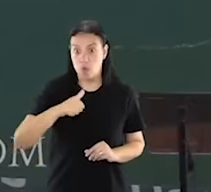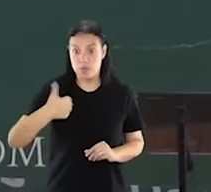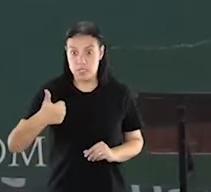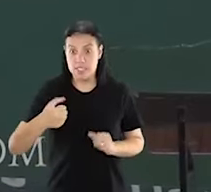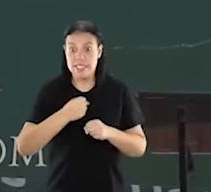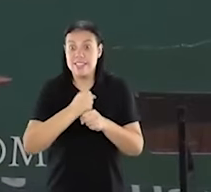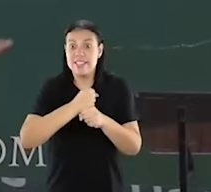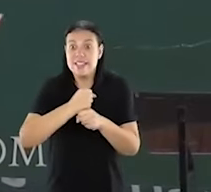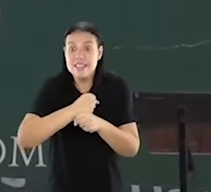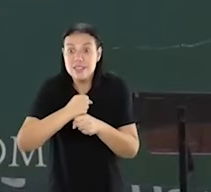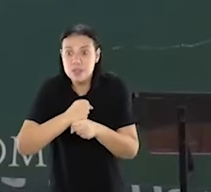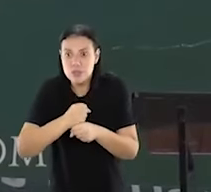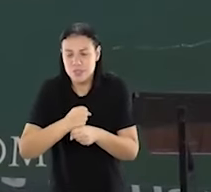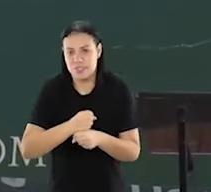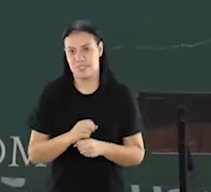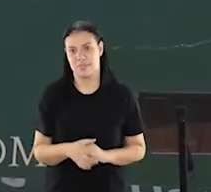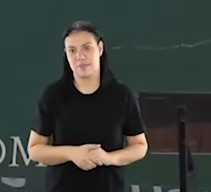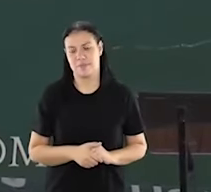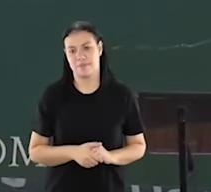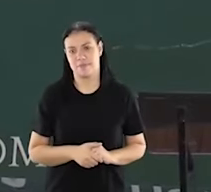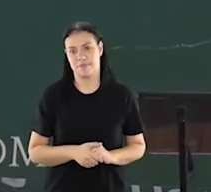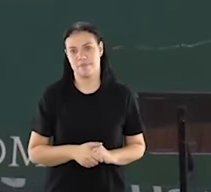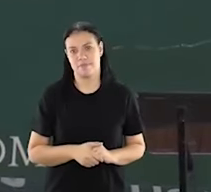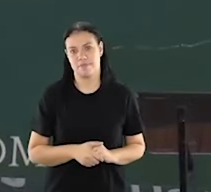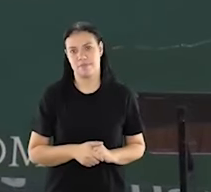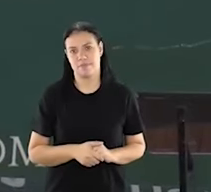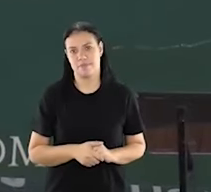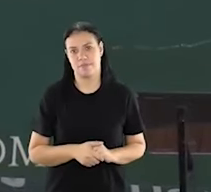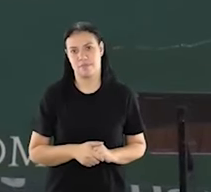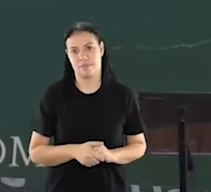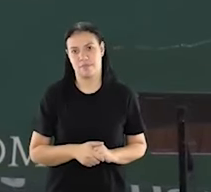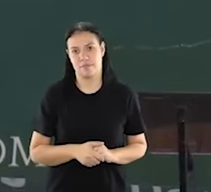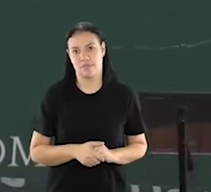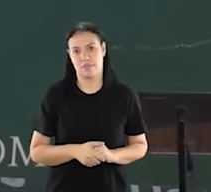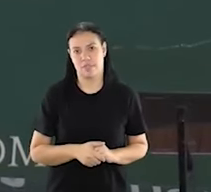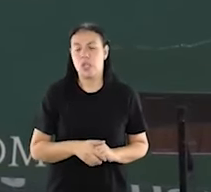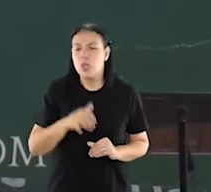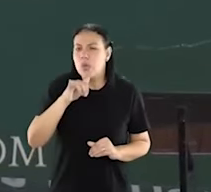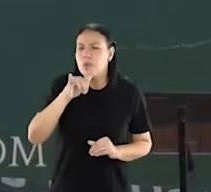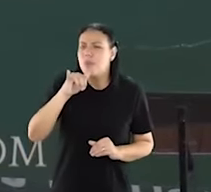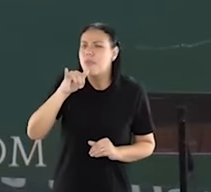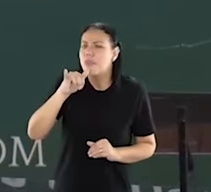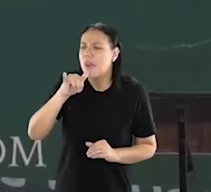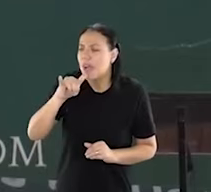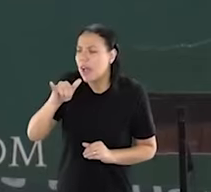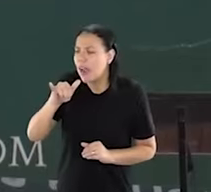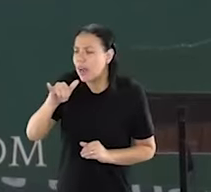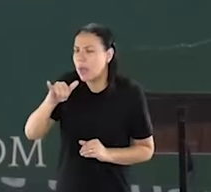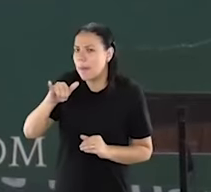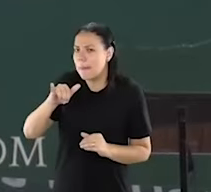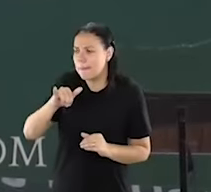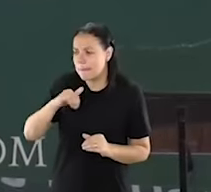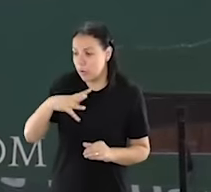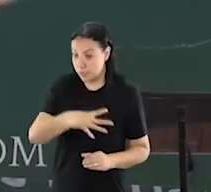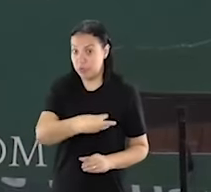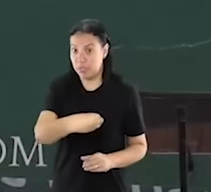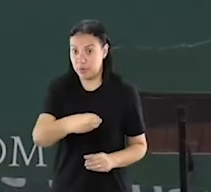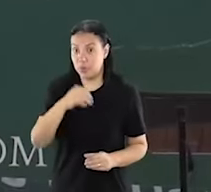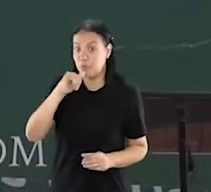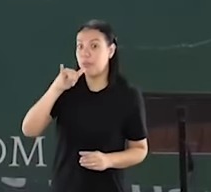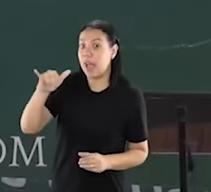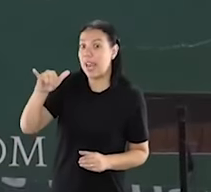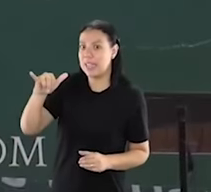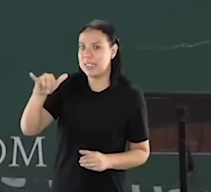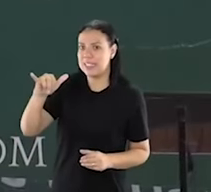Depois de 7 anos, o Absalão mandou um recado para o pai dele assim, papai, se o senhor tem alguma coisa contra mim, que o senhor me mate, mas fale